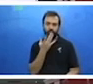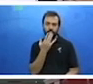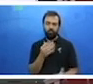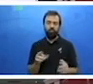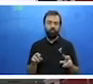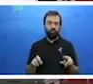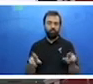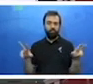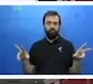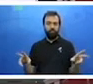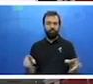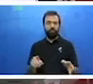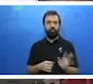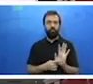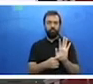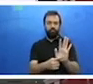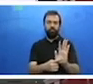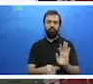uma.